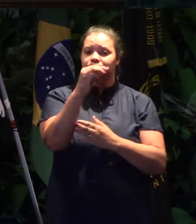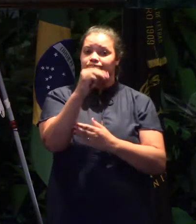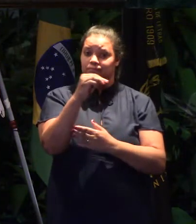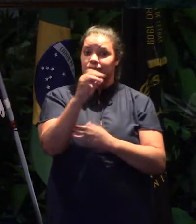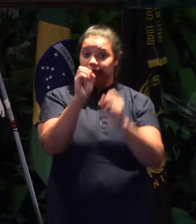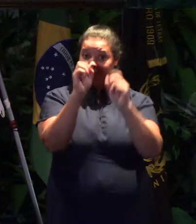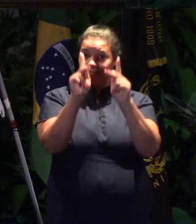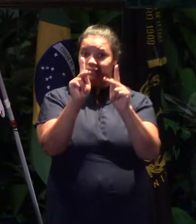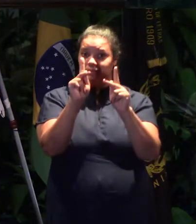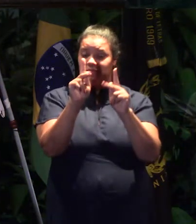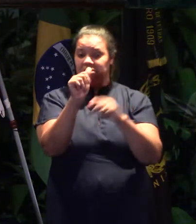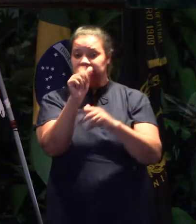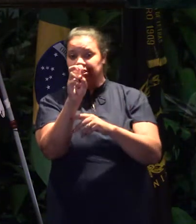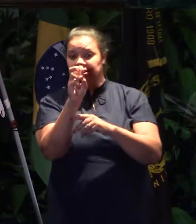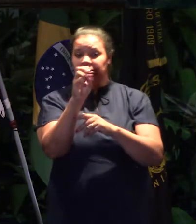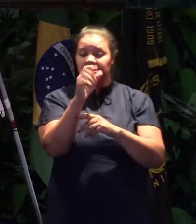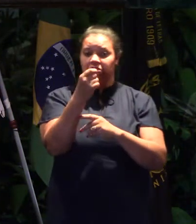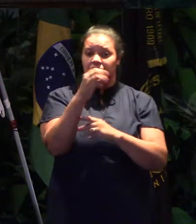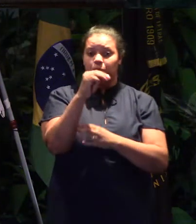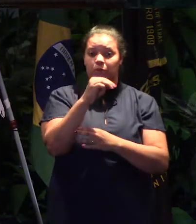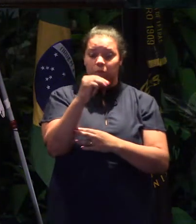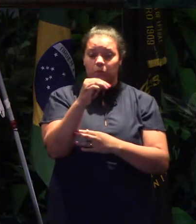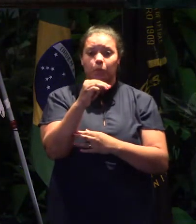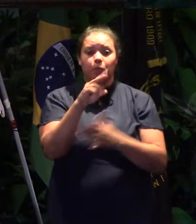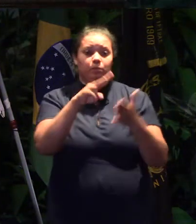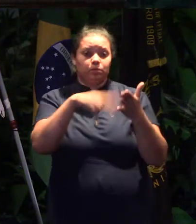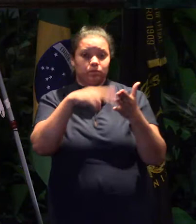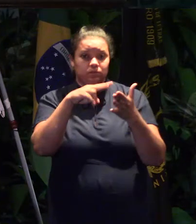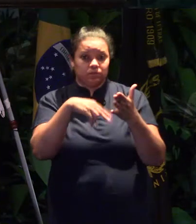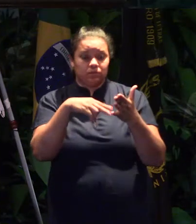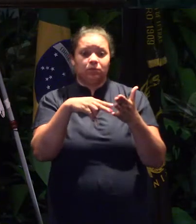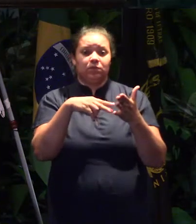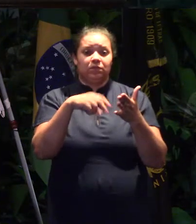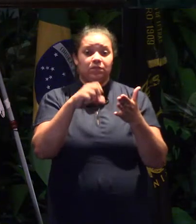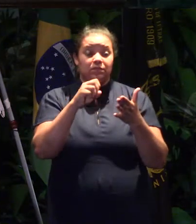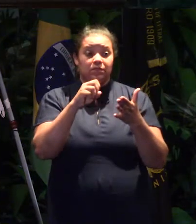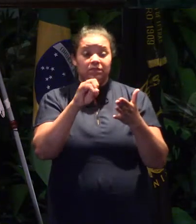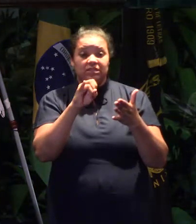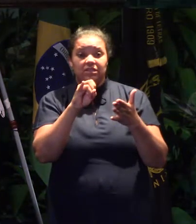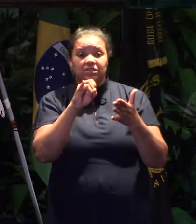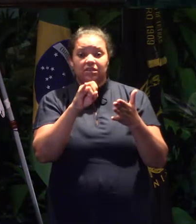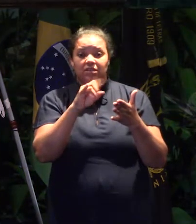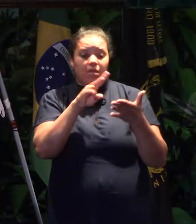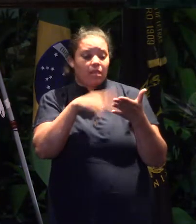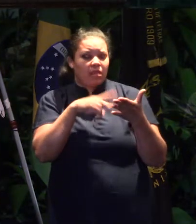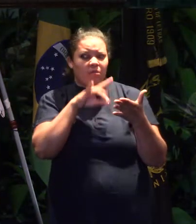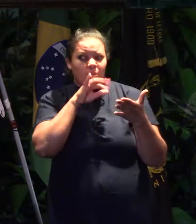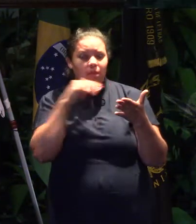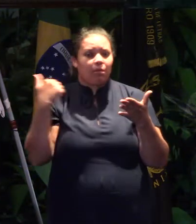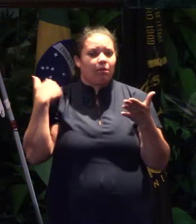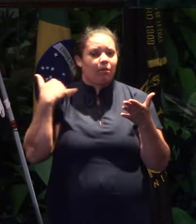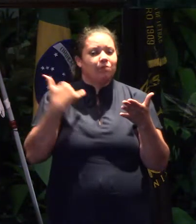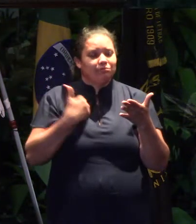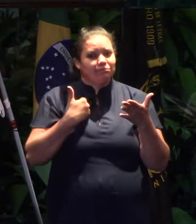ok? 15 a 20 minutos nessa leitura, né? Se tiver ficando ruim, a gente vai pulando também,